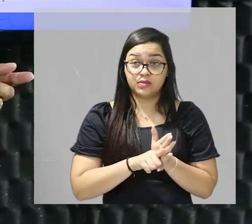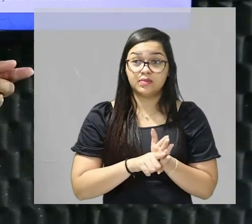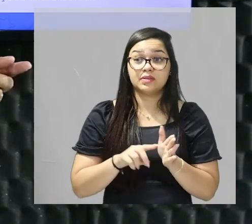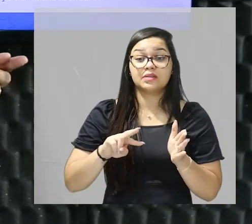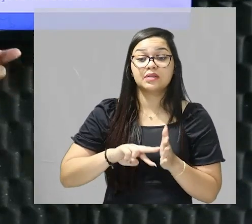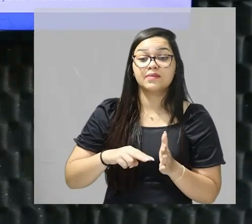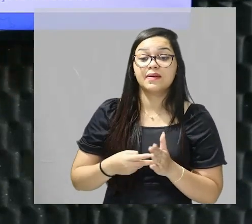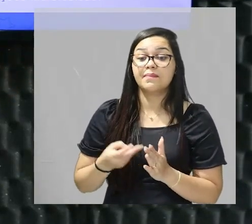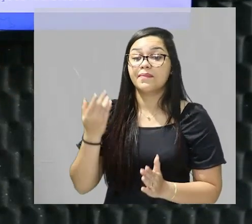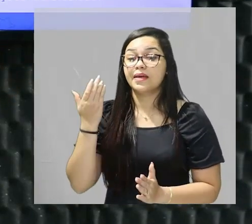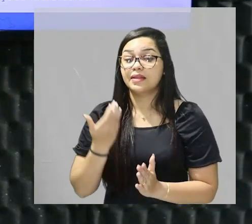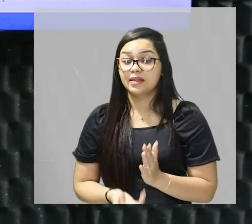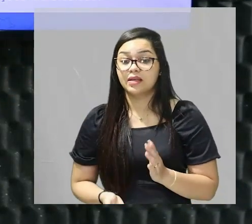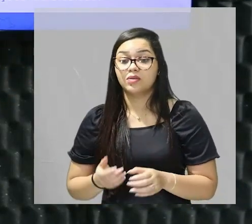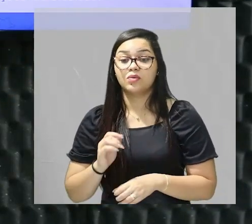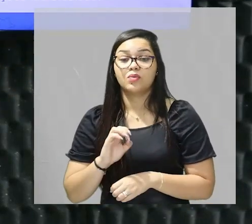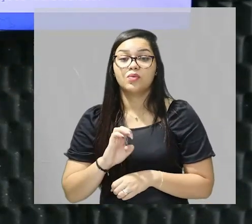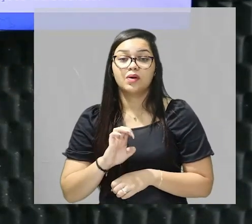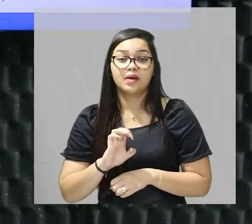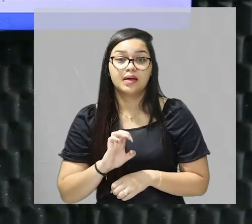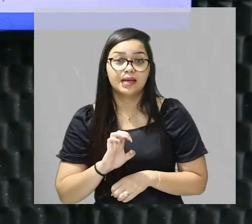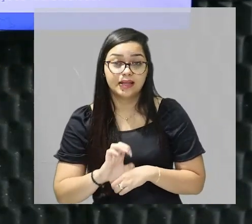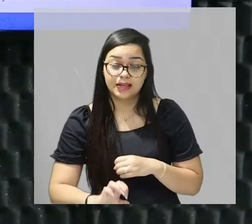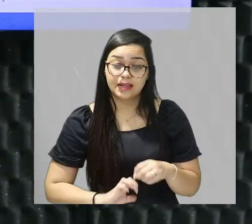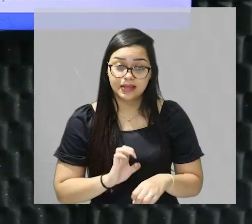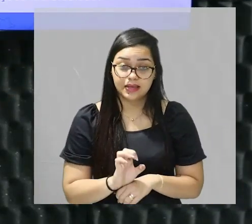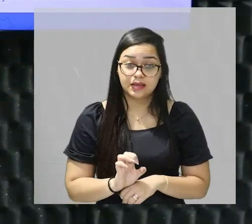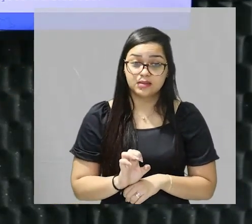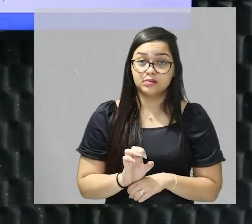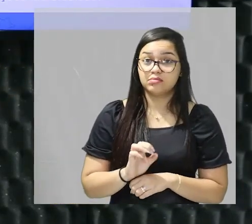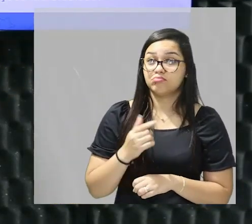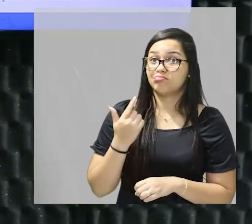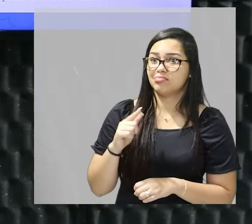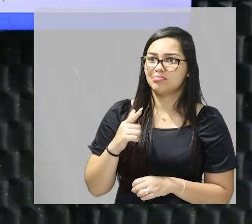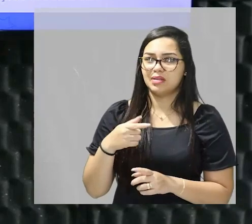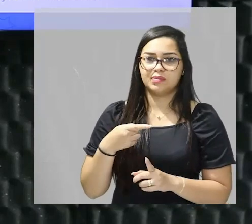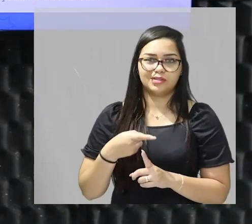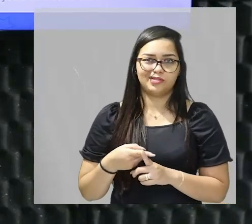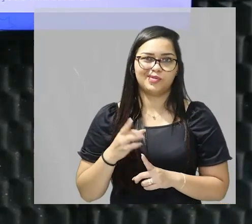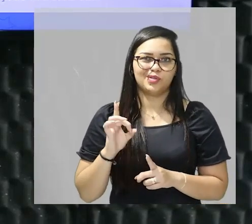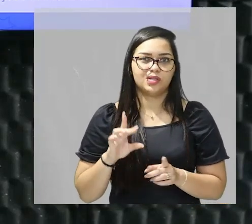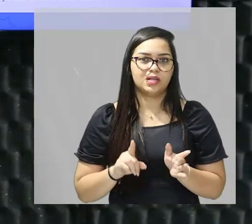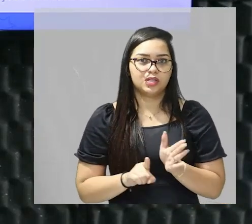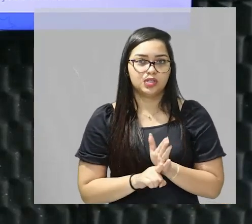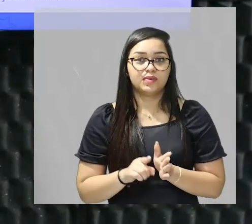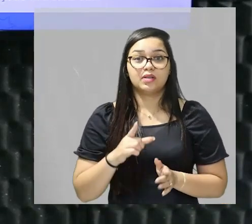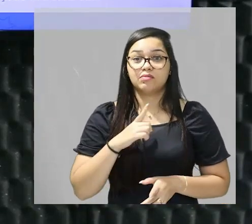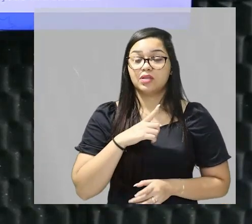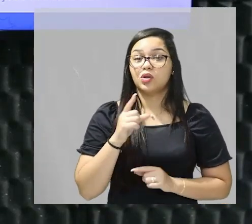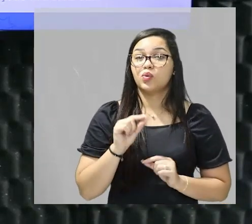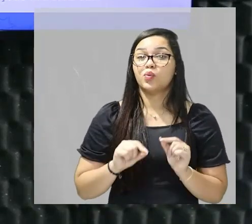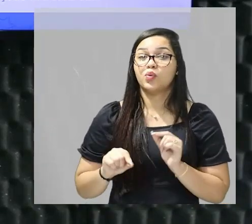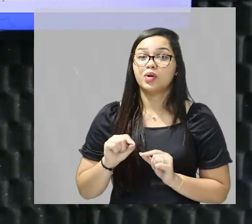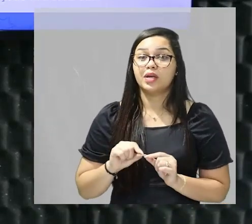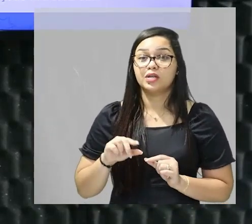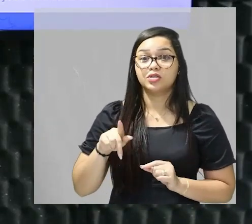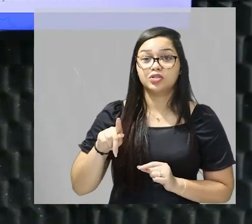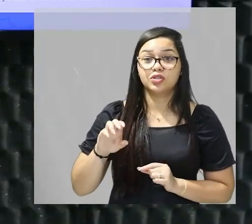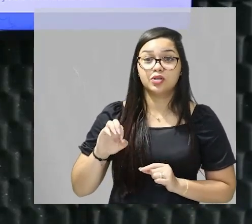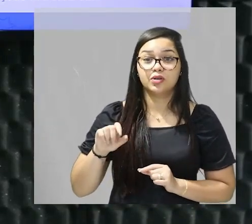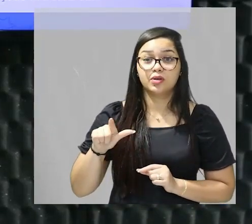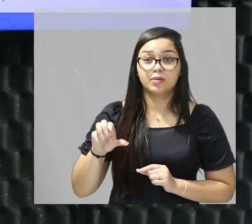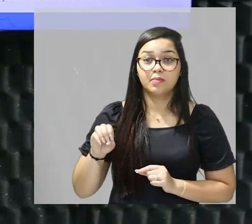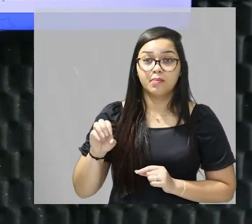está perdendo os elétrons, eu vou adquirir uma carga positiva. Aí eu tenho a presença de pólos,